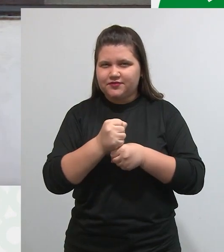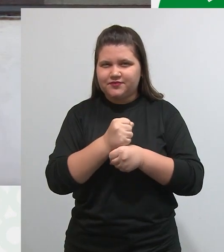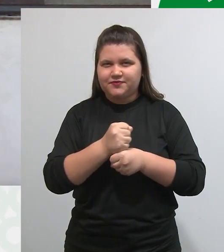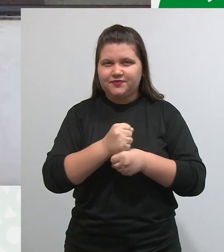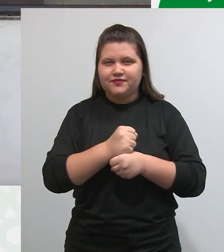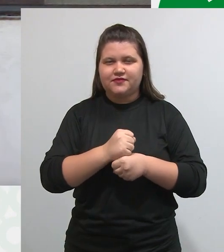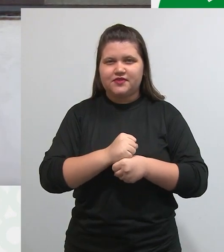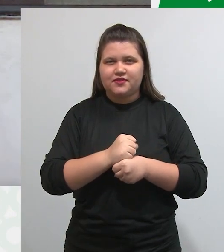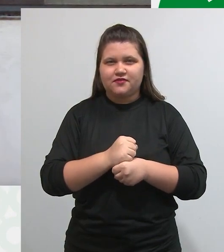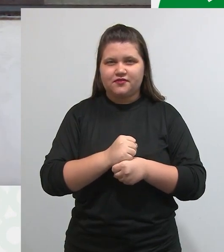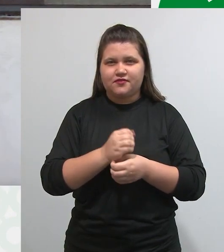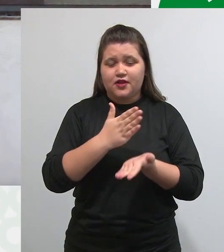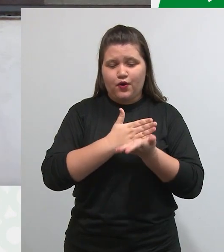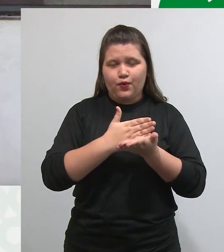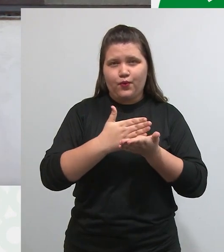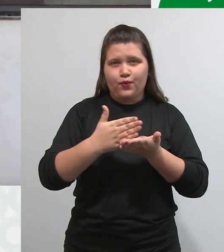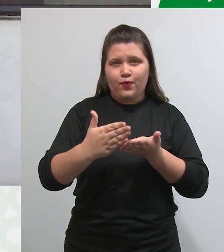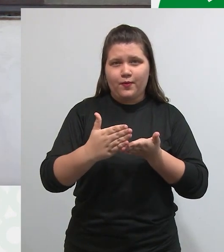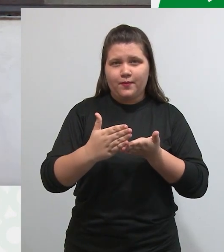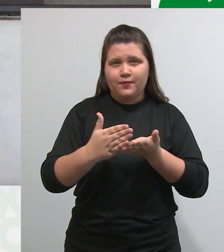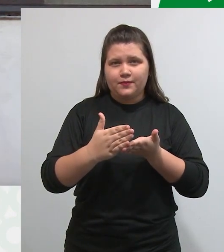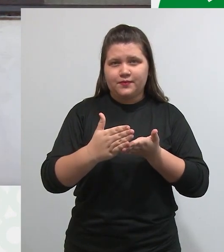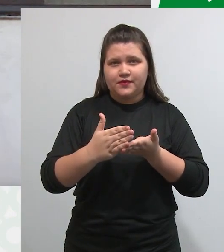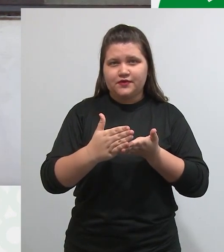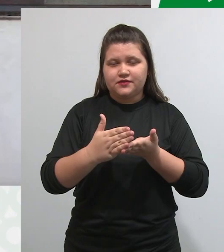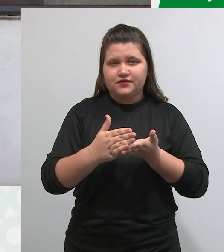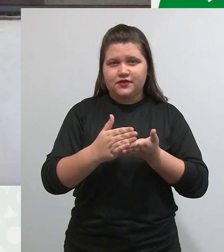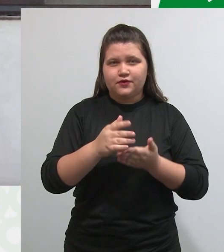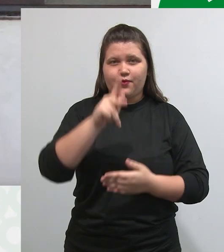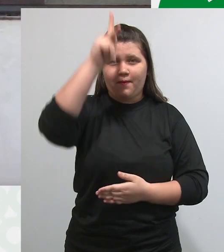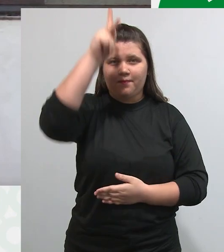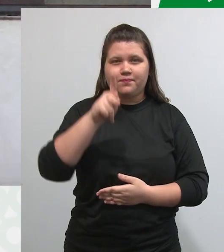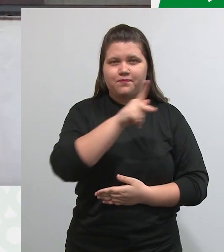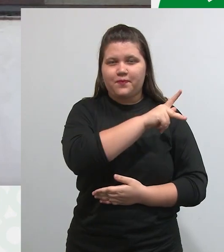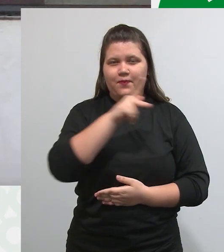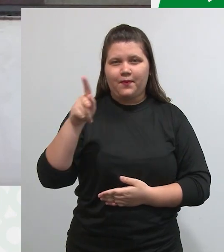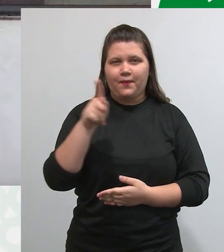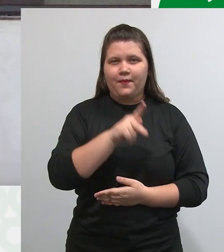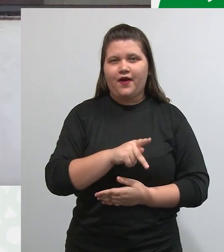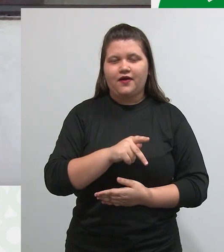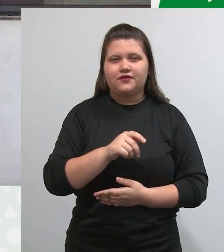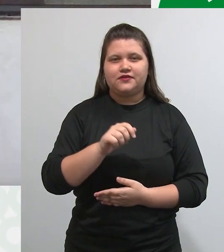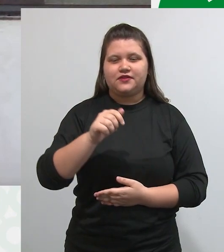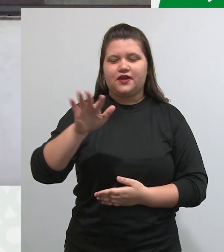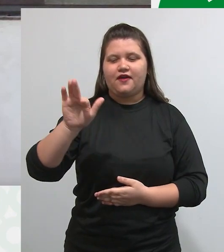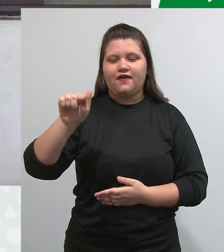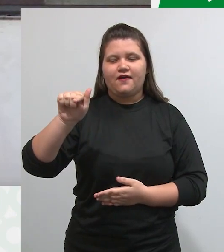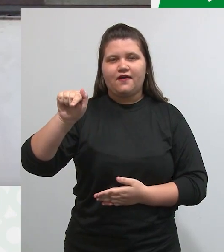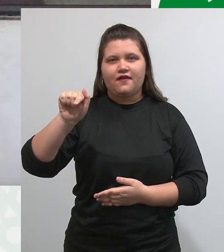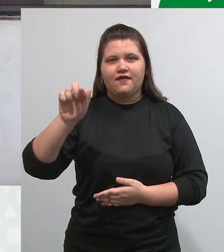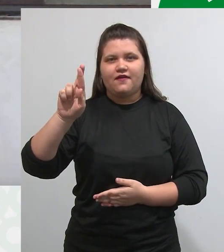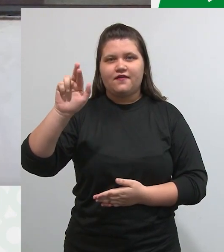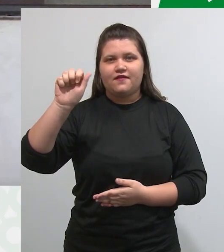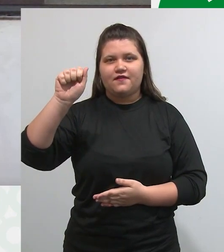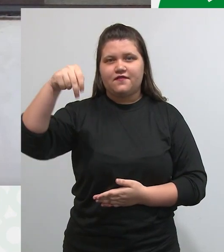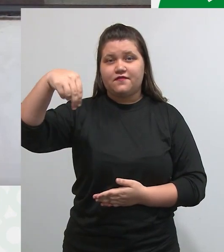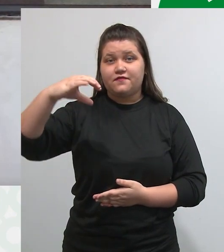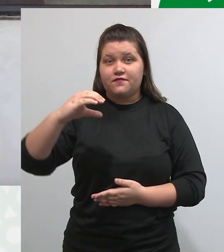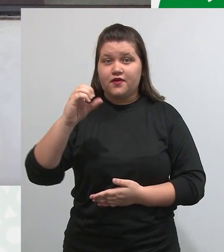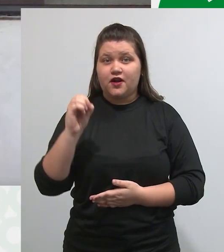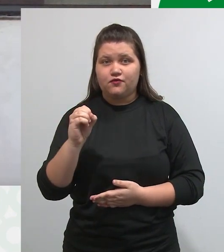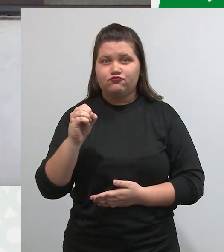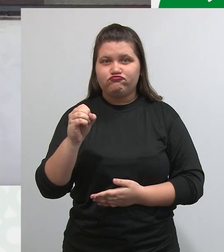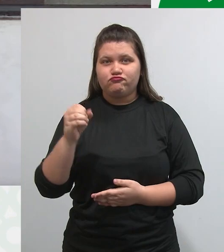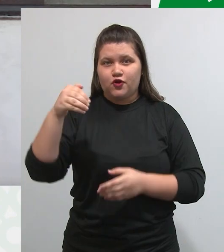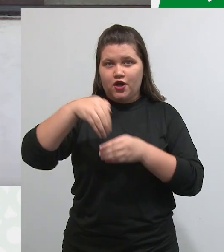fui trabalhar com o Padre Franco, acho que todos conhecem ele precisava de alguém para ensinar as crianças lá na igreja,